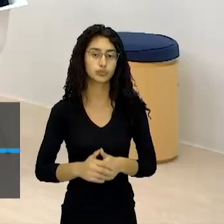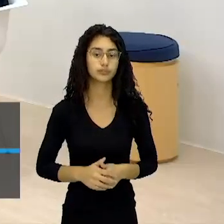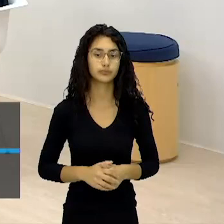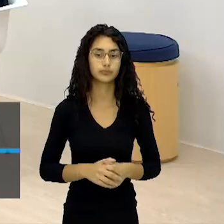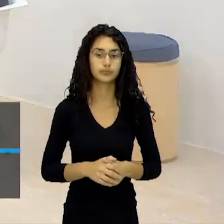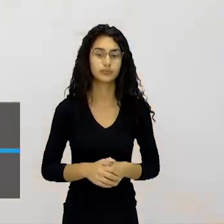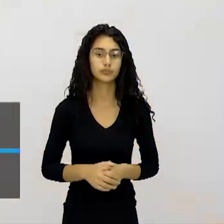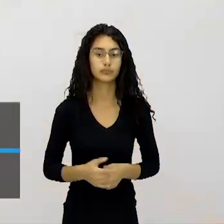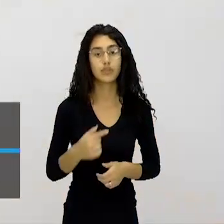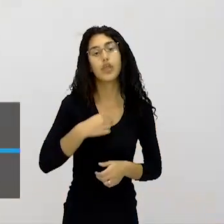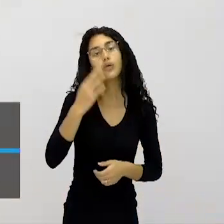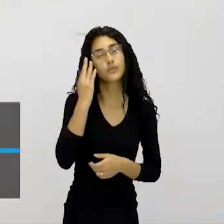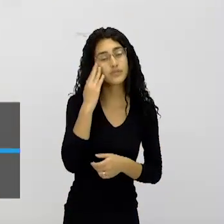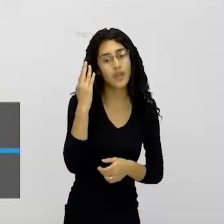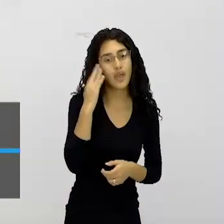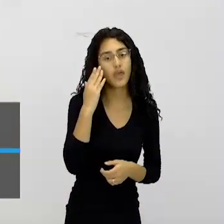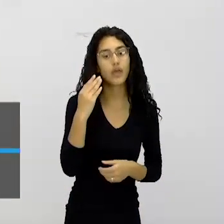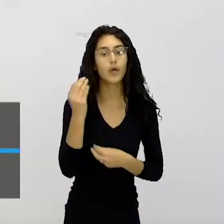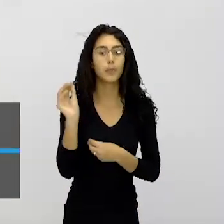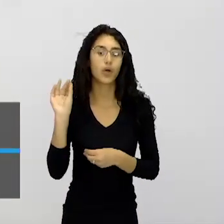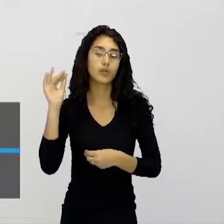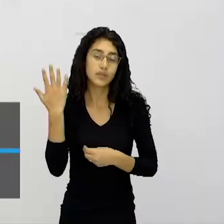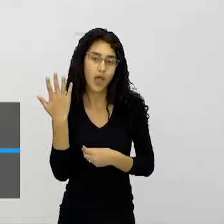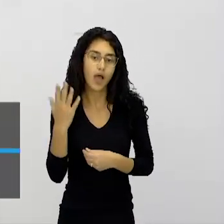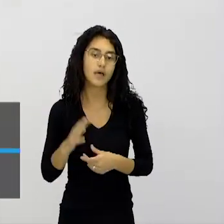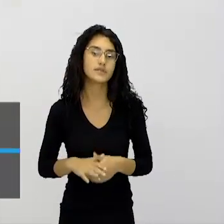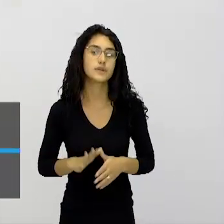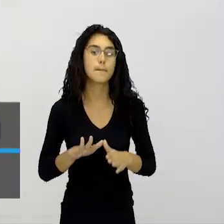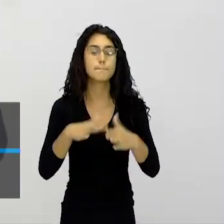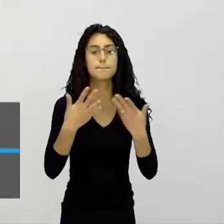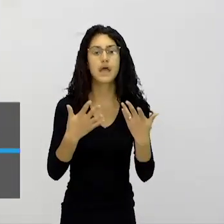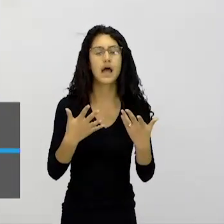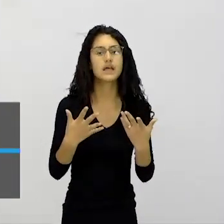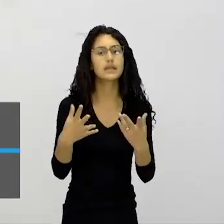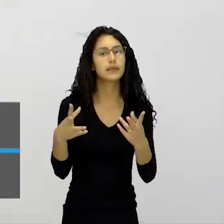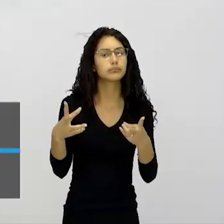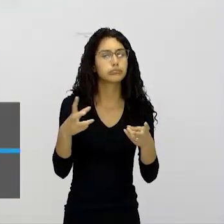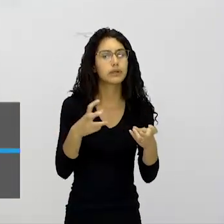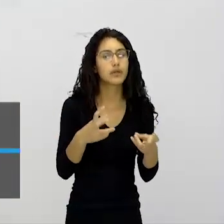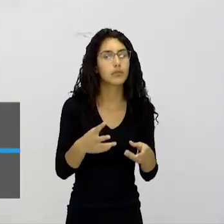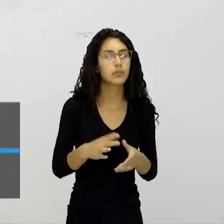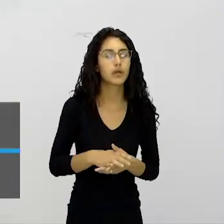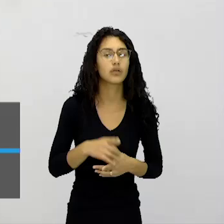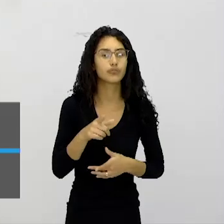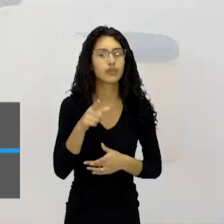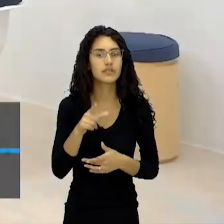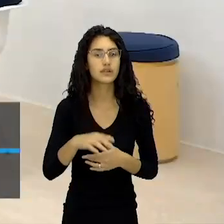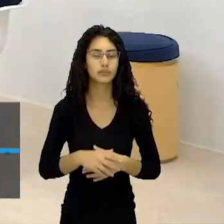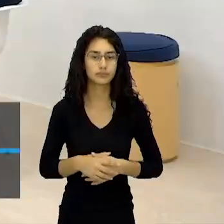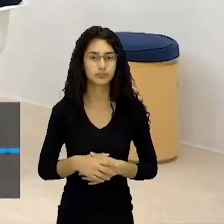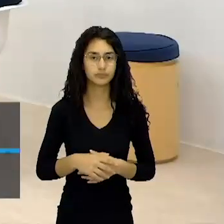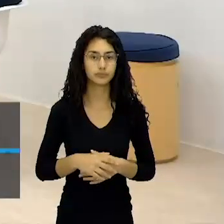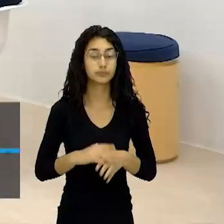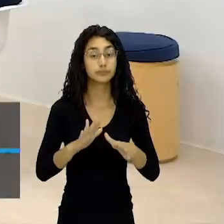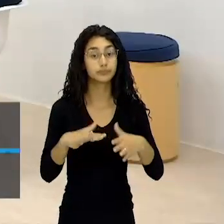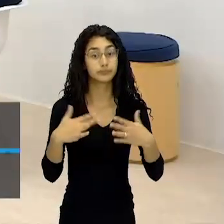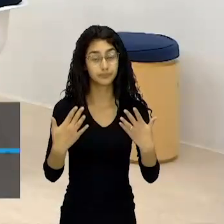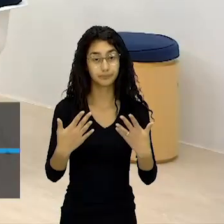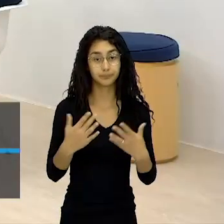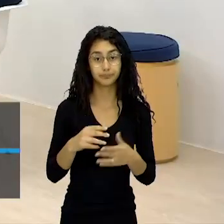Eu sei como acontece, até porque não faz muito tempo que eu saí da sala de aula, gente, mas eu queria ouvir um pouquinho da Pronilza. Então,